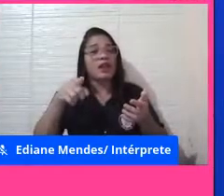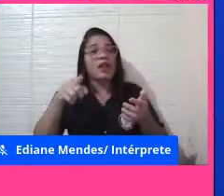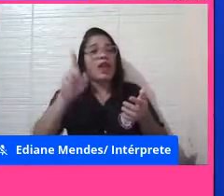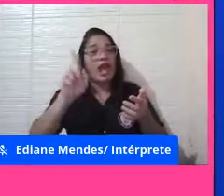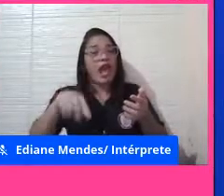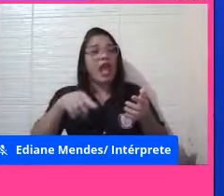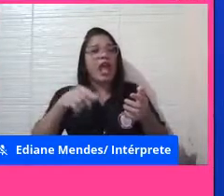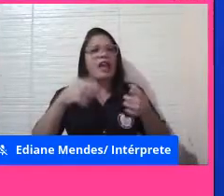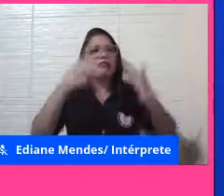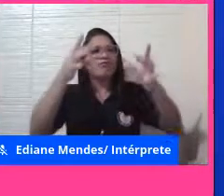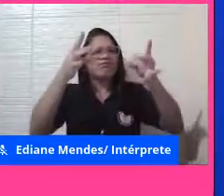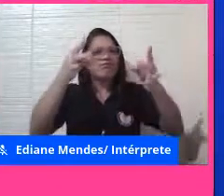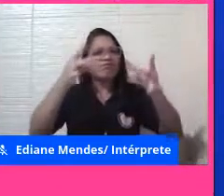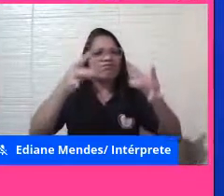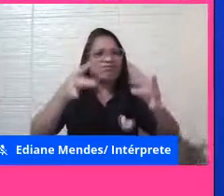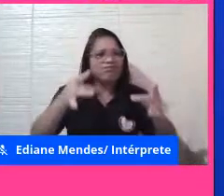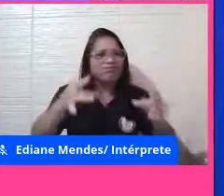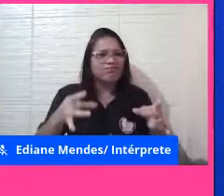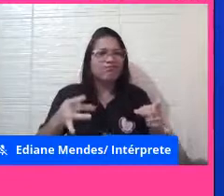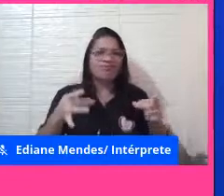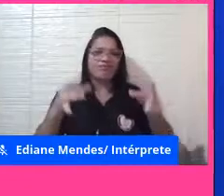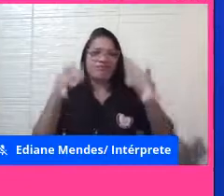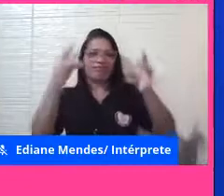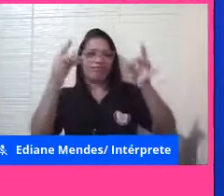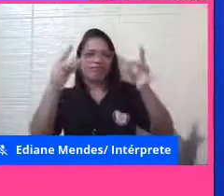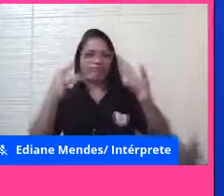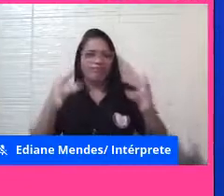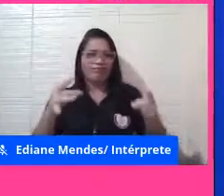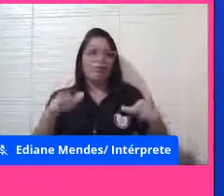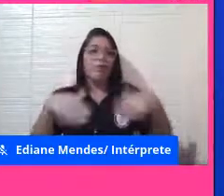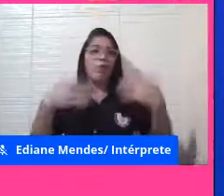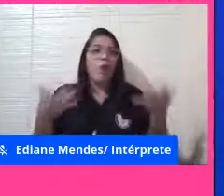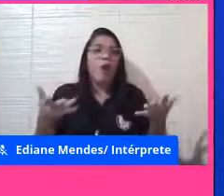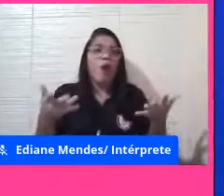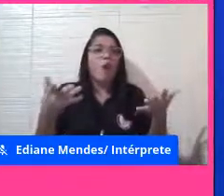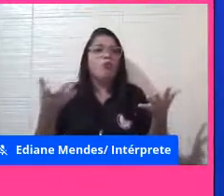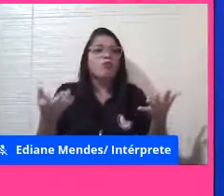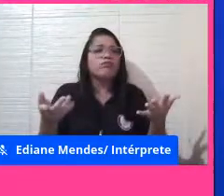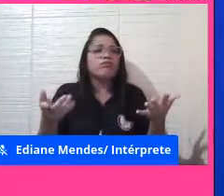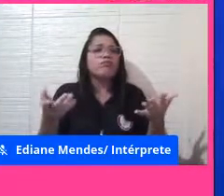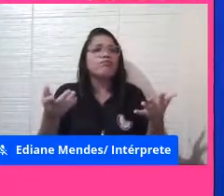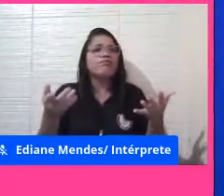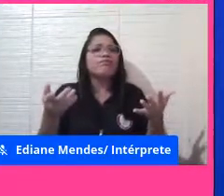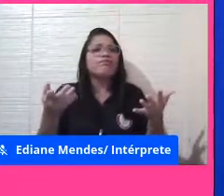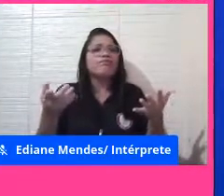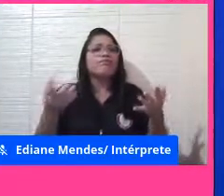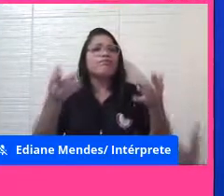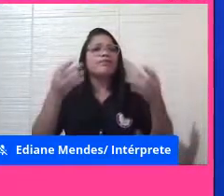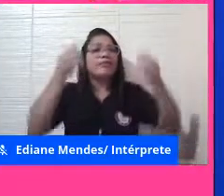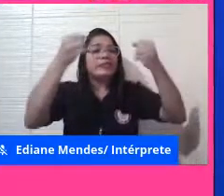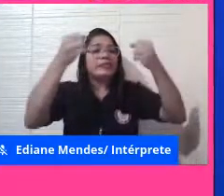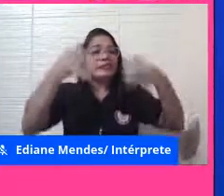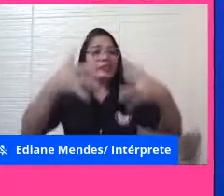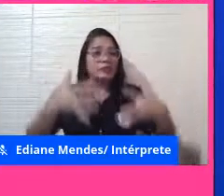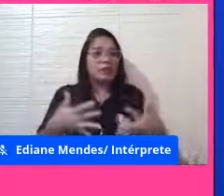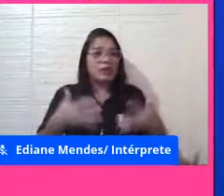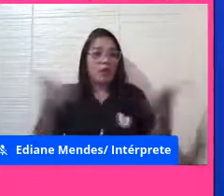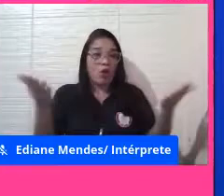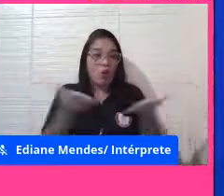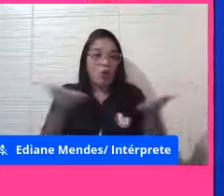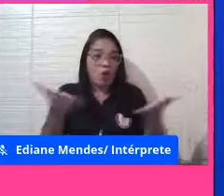esboço. Então qual vai ser a ideia? O que a gente vai desenhar hoje, para você ter um primeiro contato, é